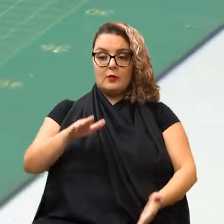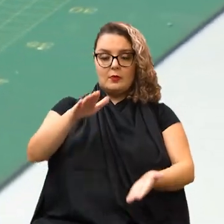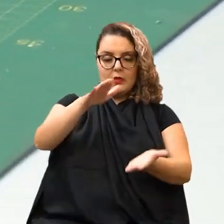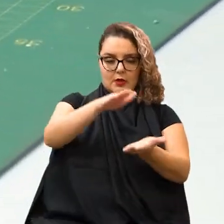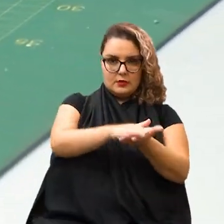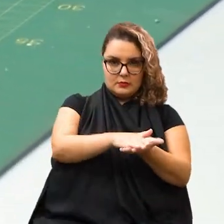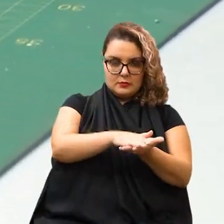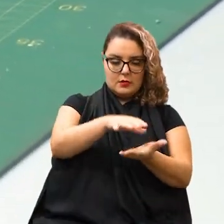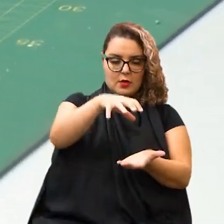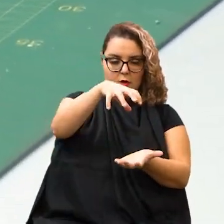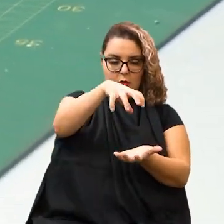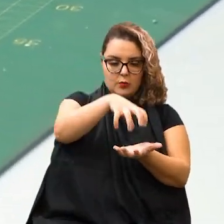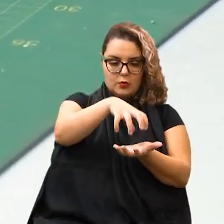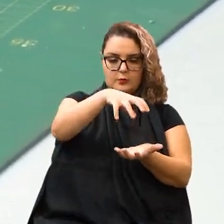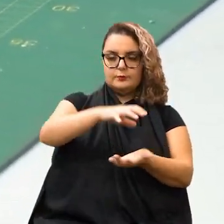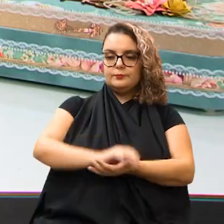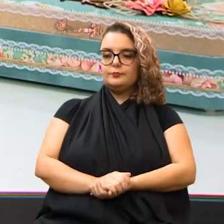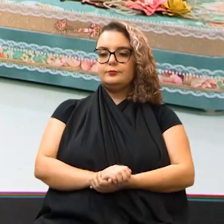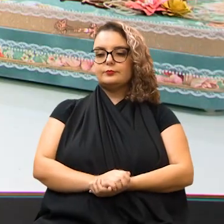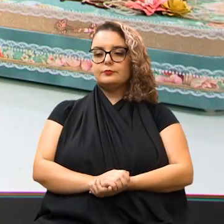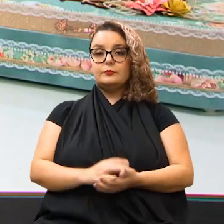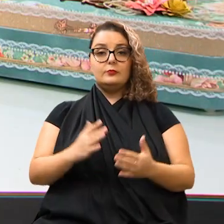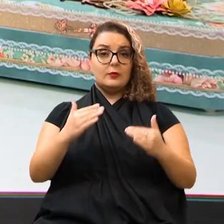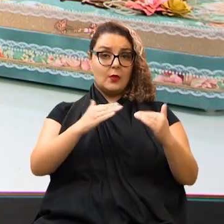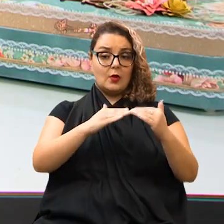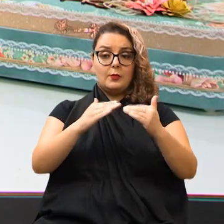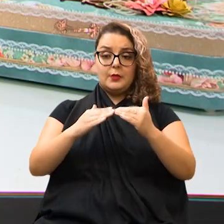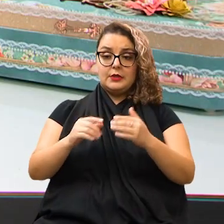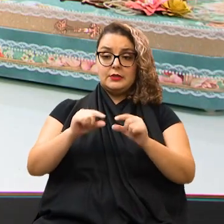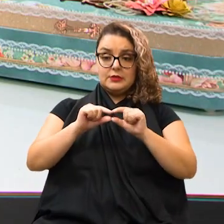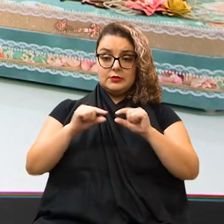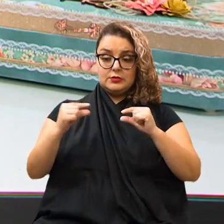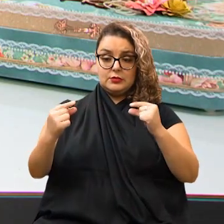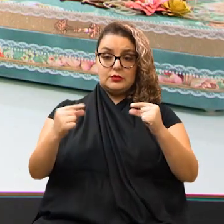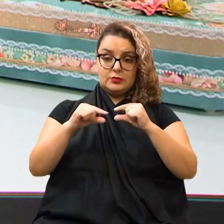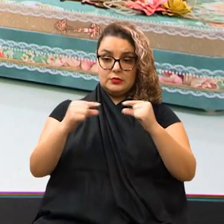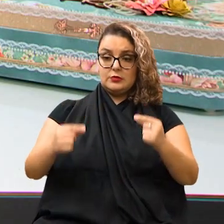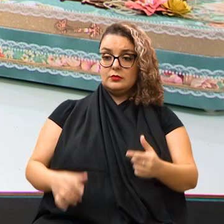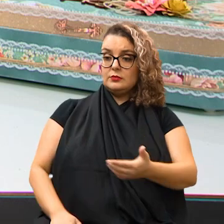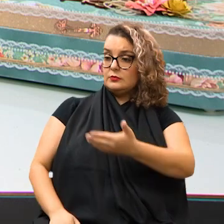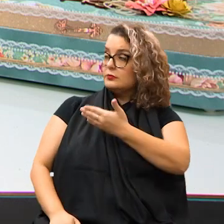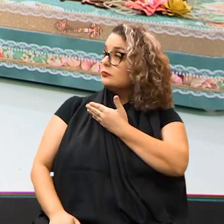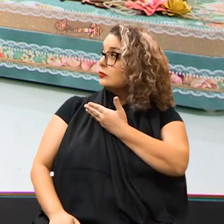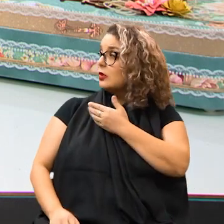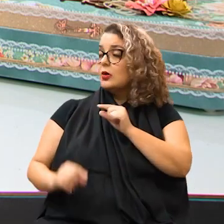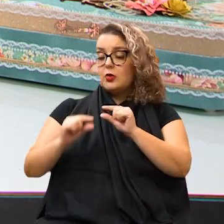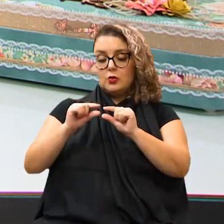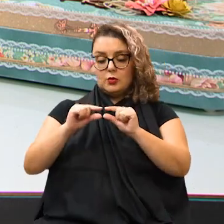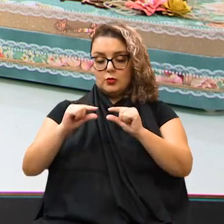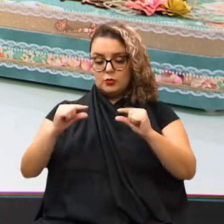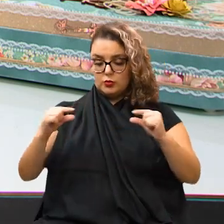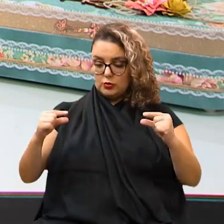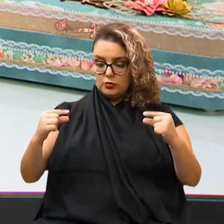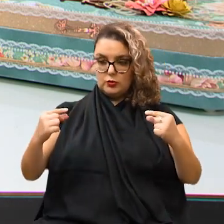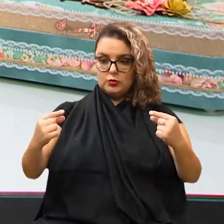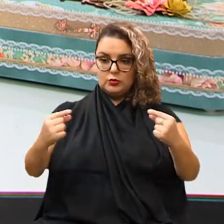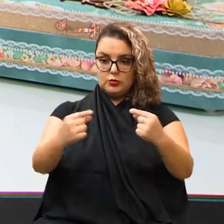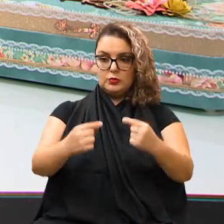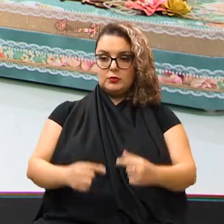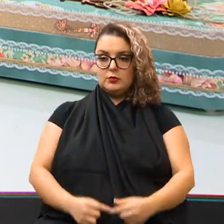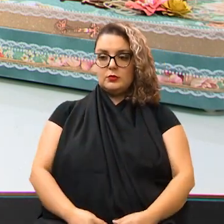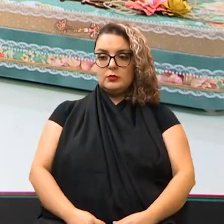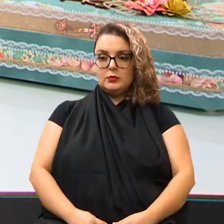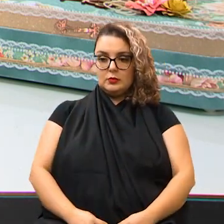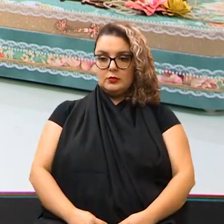minha tampa, então eles se combinam. E essas 4 faixinhas agora, eu vou colar aqui ao redor da minha caixa. Só que